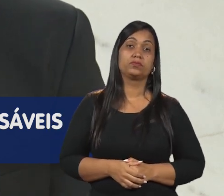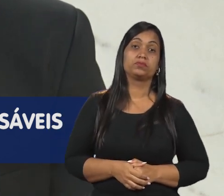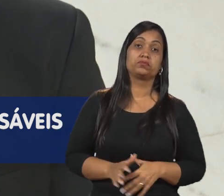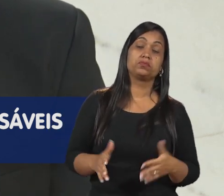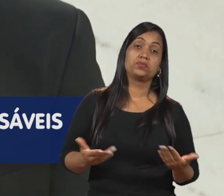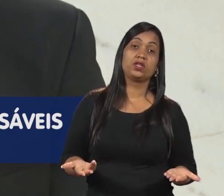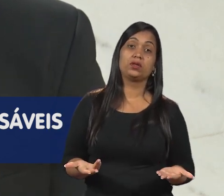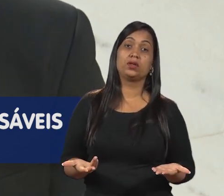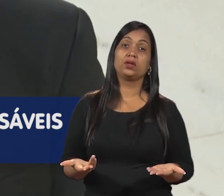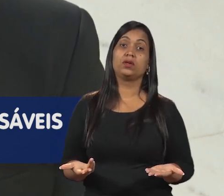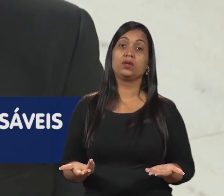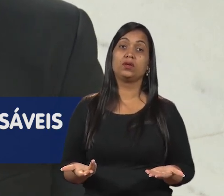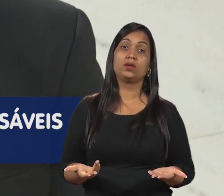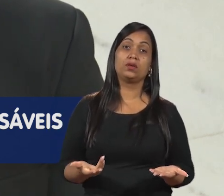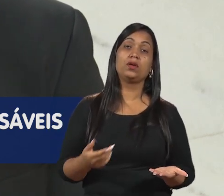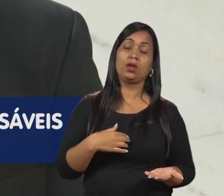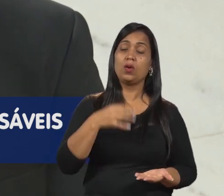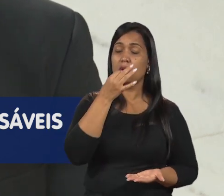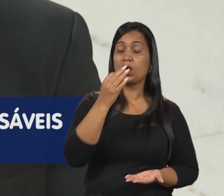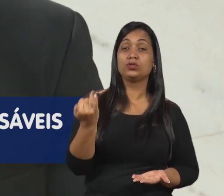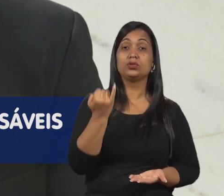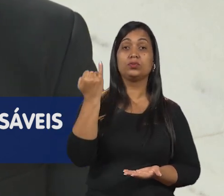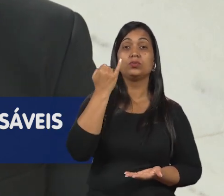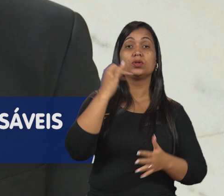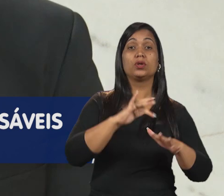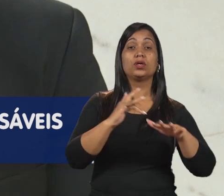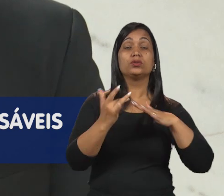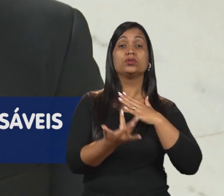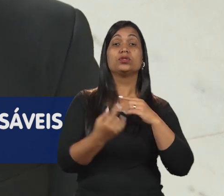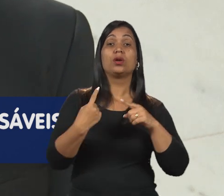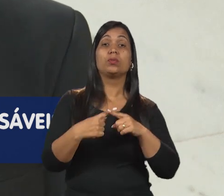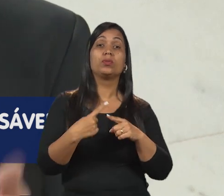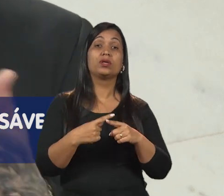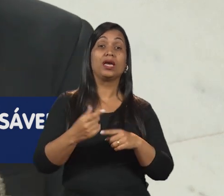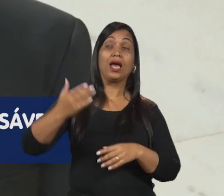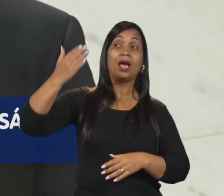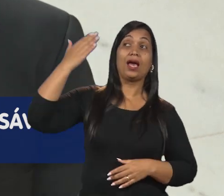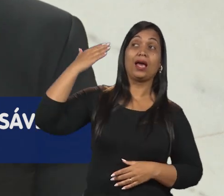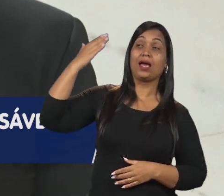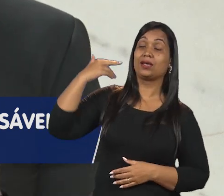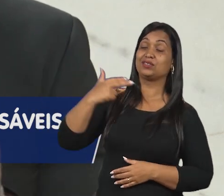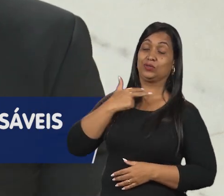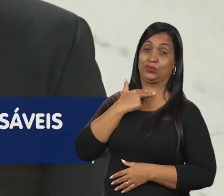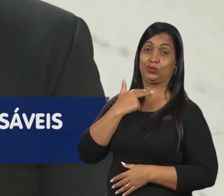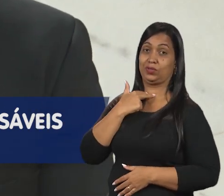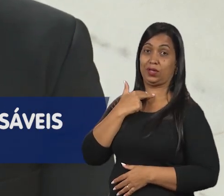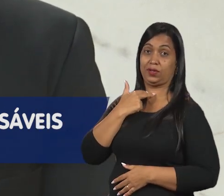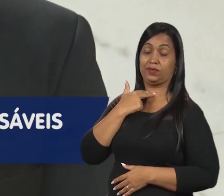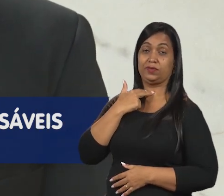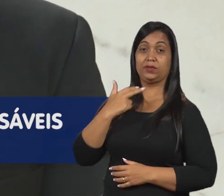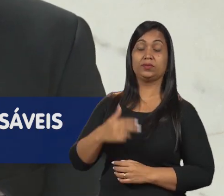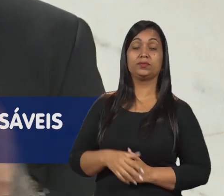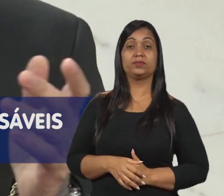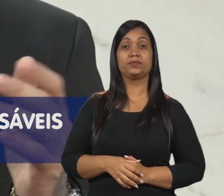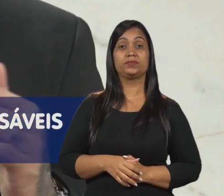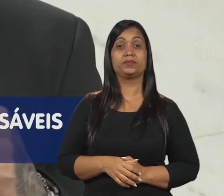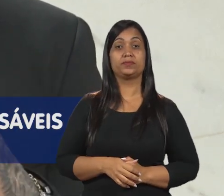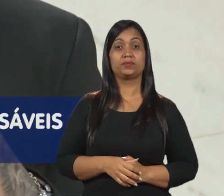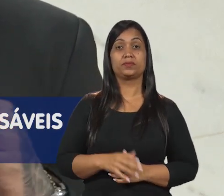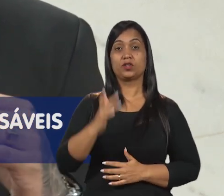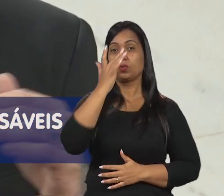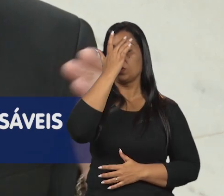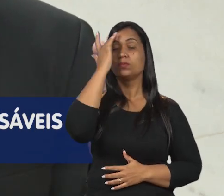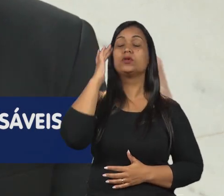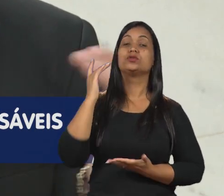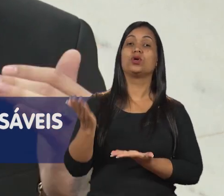porque eu acho muito importante a rede social, porque permite, antigamente não teria como, a verdade é essa, um